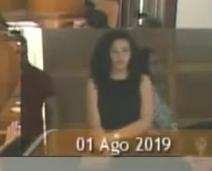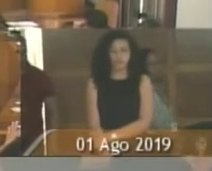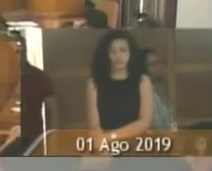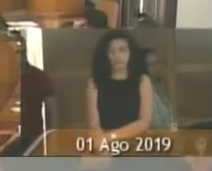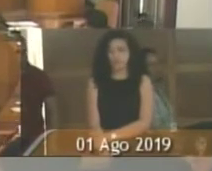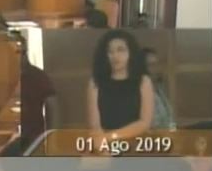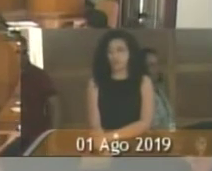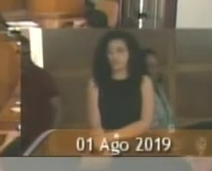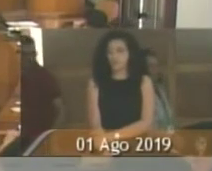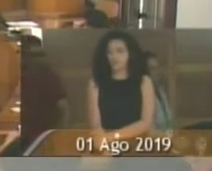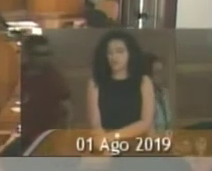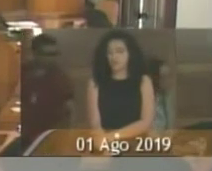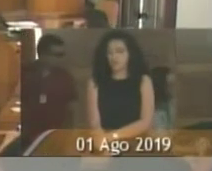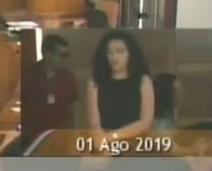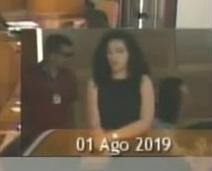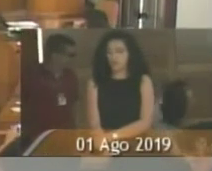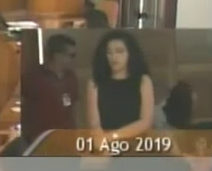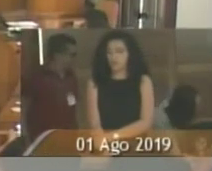Jane, Jean,